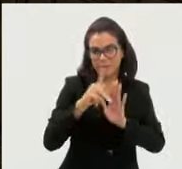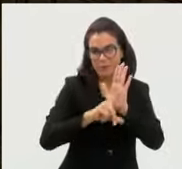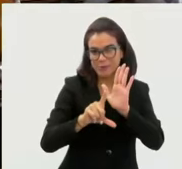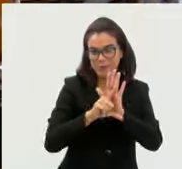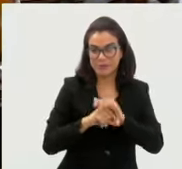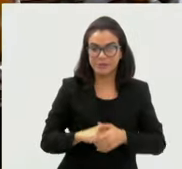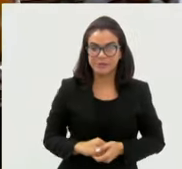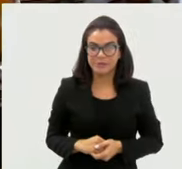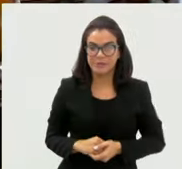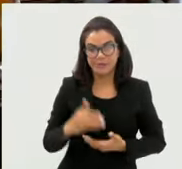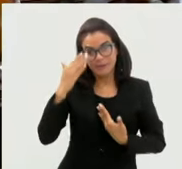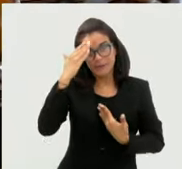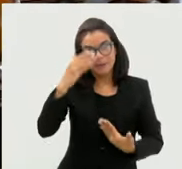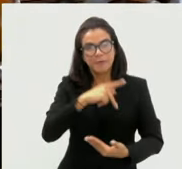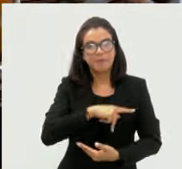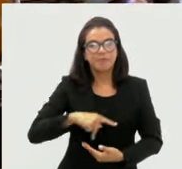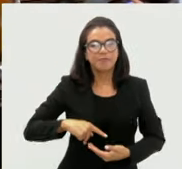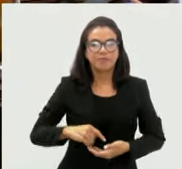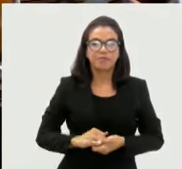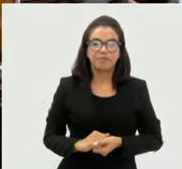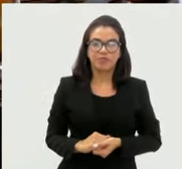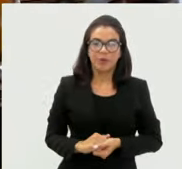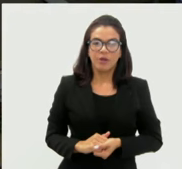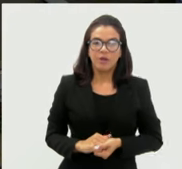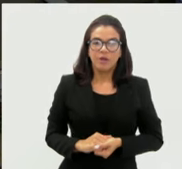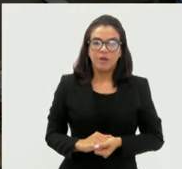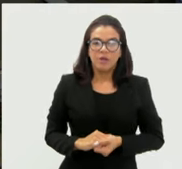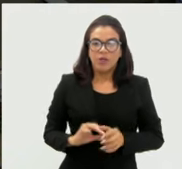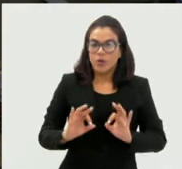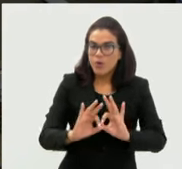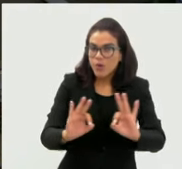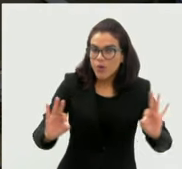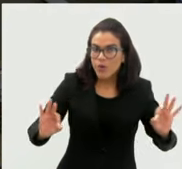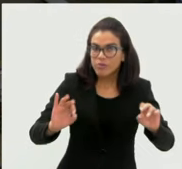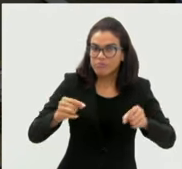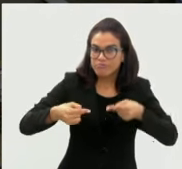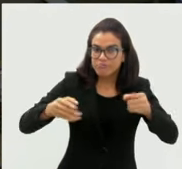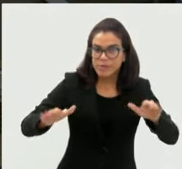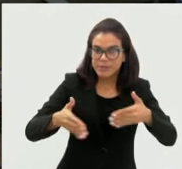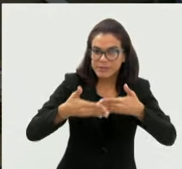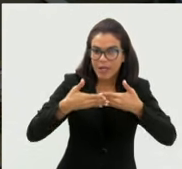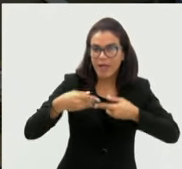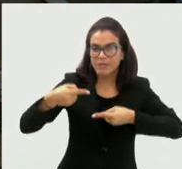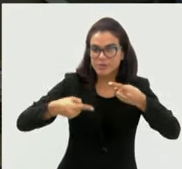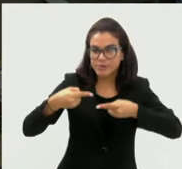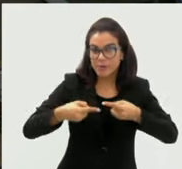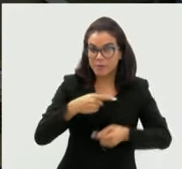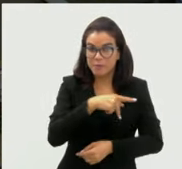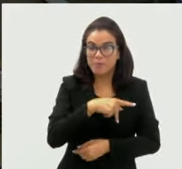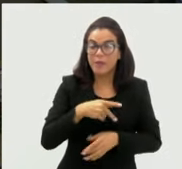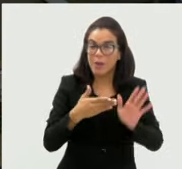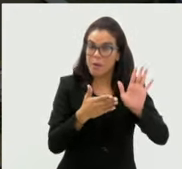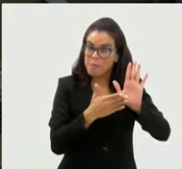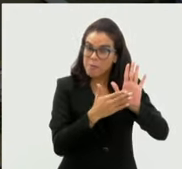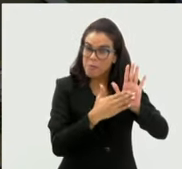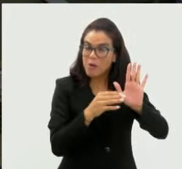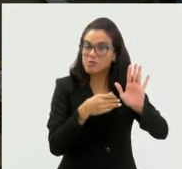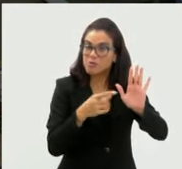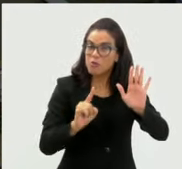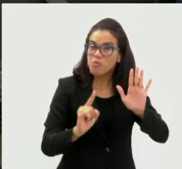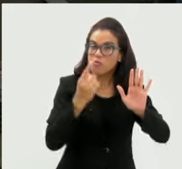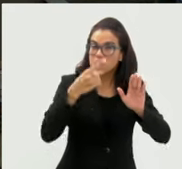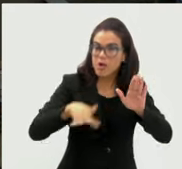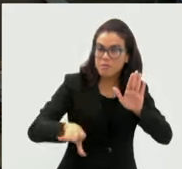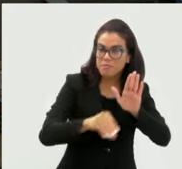presidente. Muito obrigado, deputada Mãe. Não havendo mais quem queira discutir, encerrada a discussão, a presente proposta recebeu uma emenda